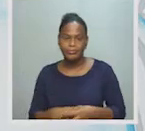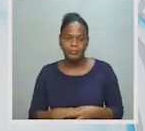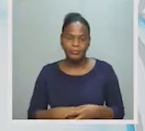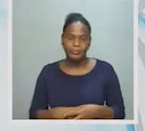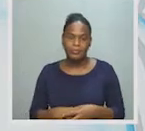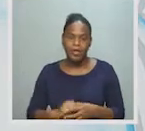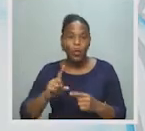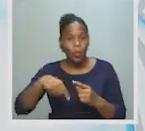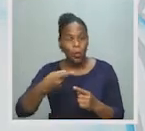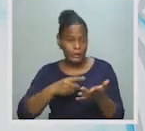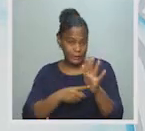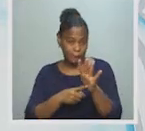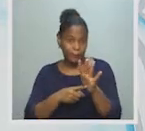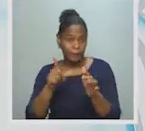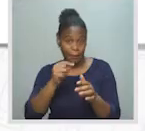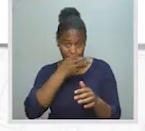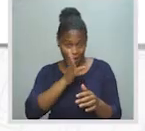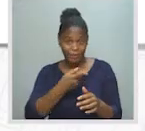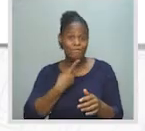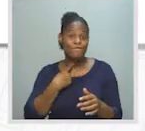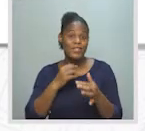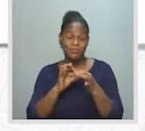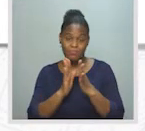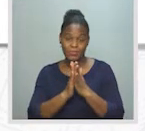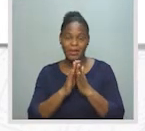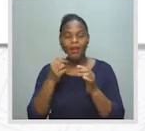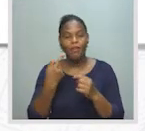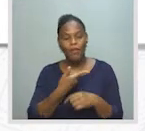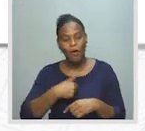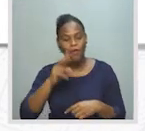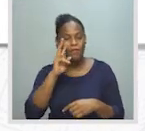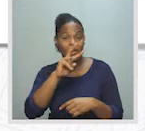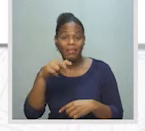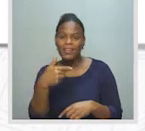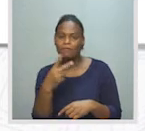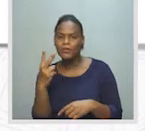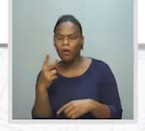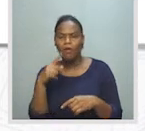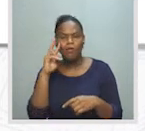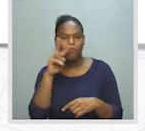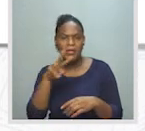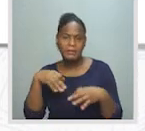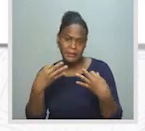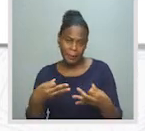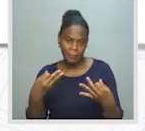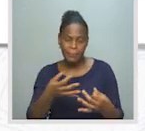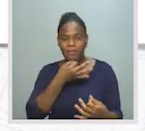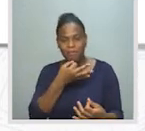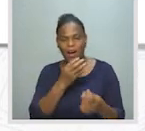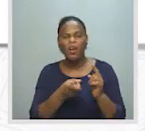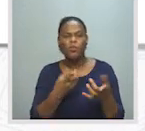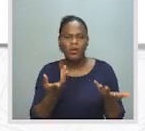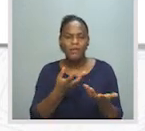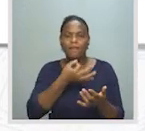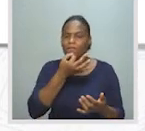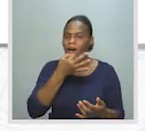exemplos de práticas fundamentalistas. Nós assistimos nas televisões, né? Sempre falam